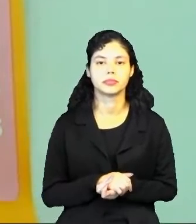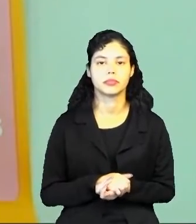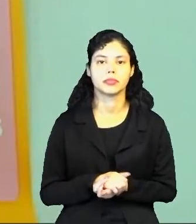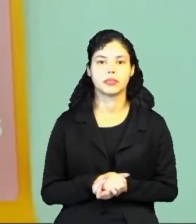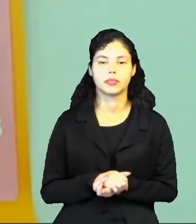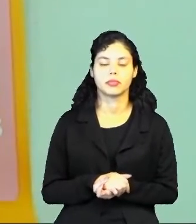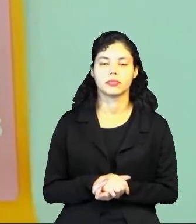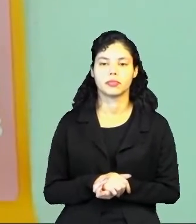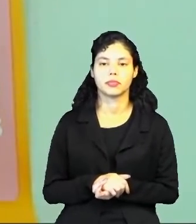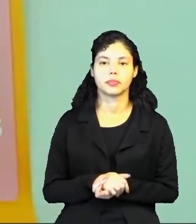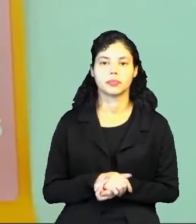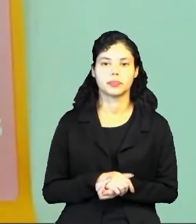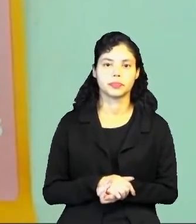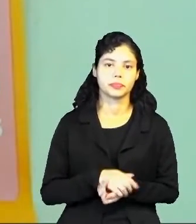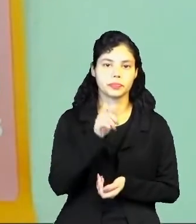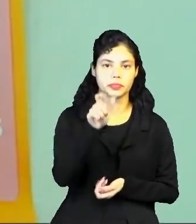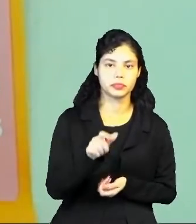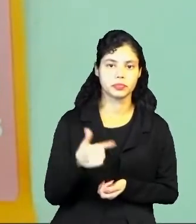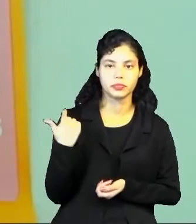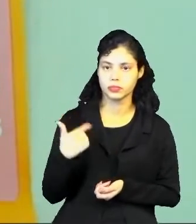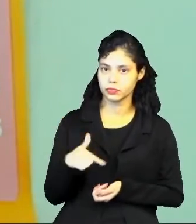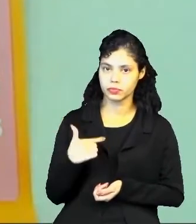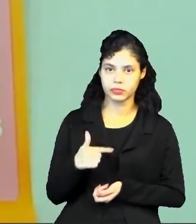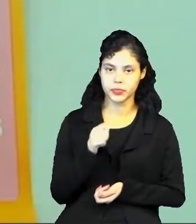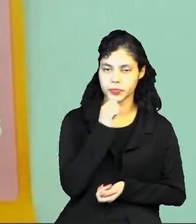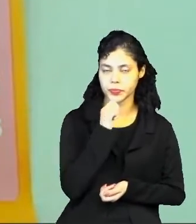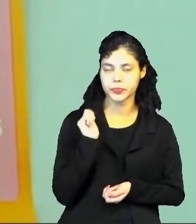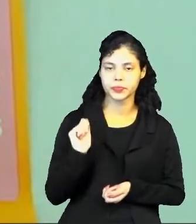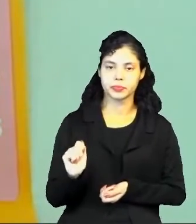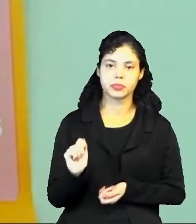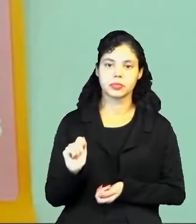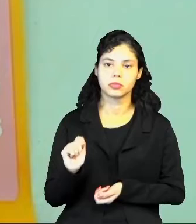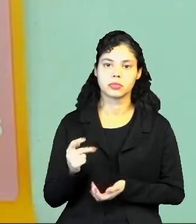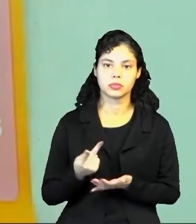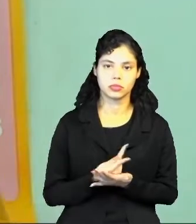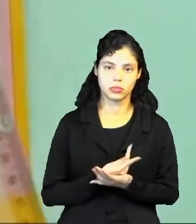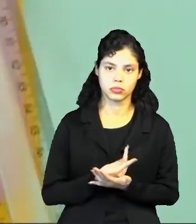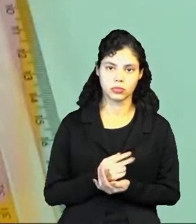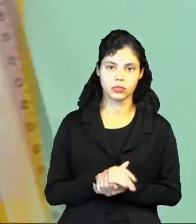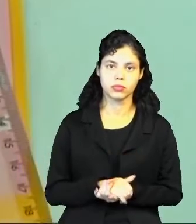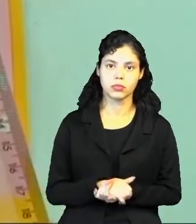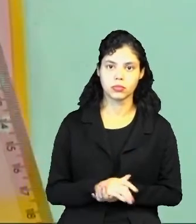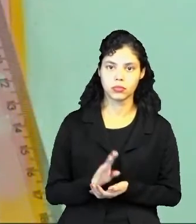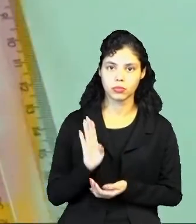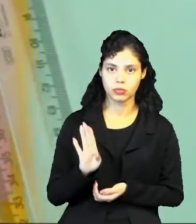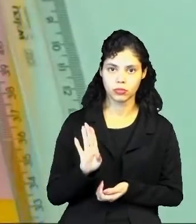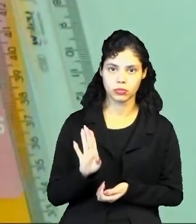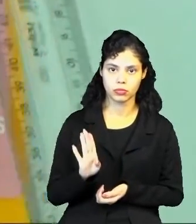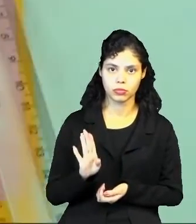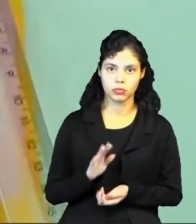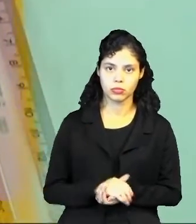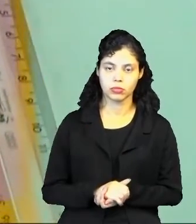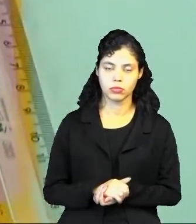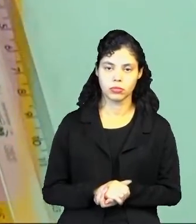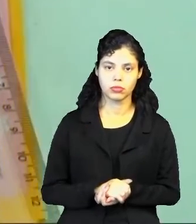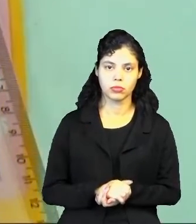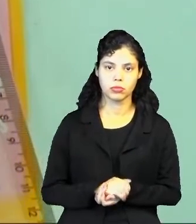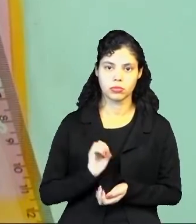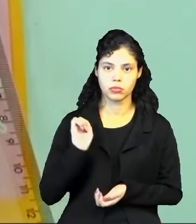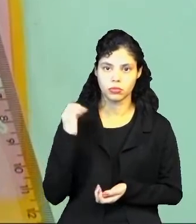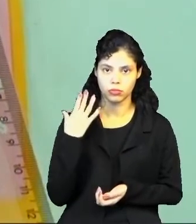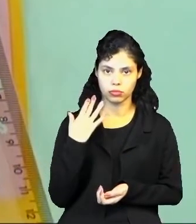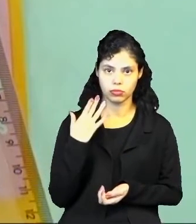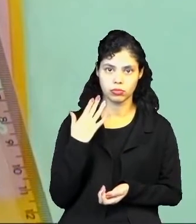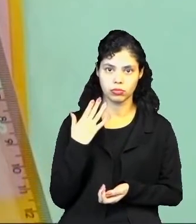parte. Personagens principais da história não são os personagens principais de uma história. B. Antagonistas que se opõem